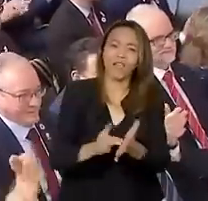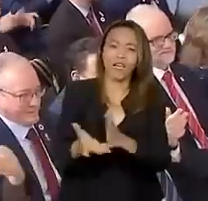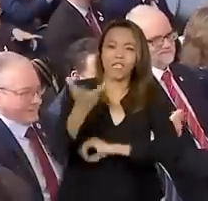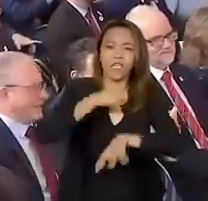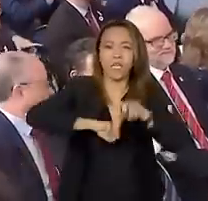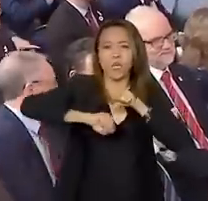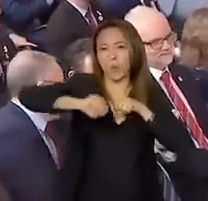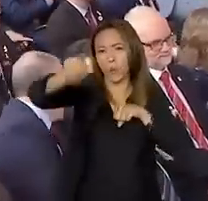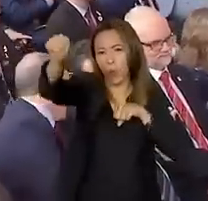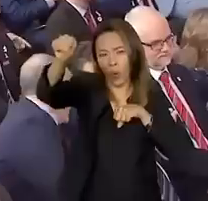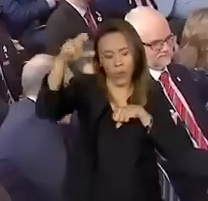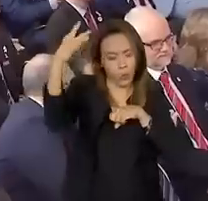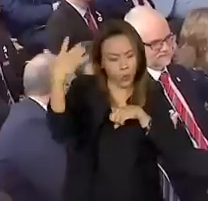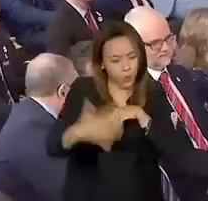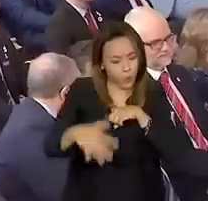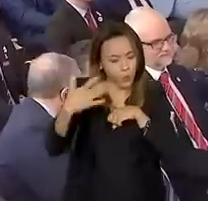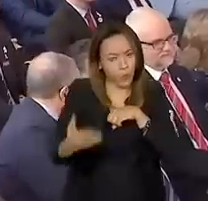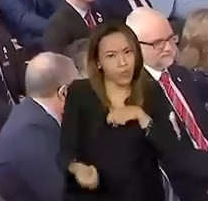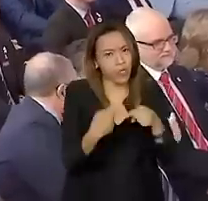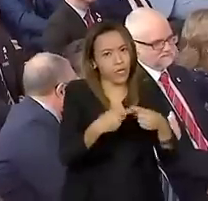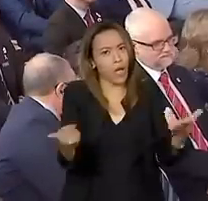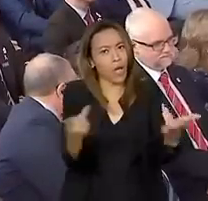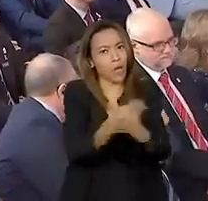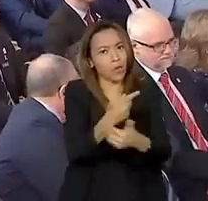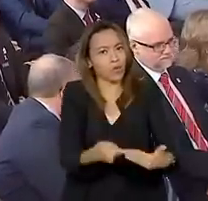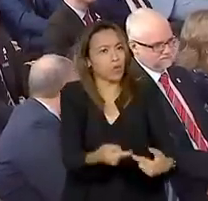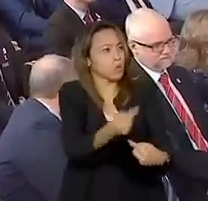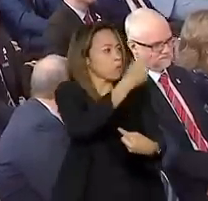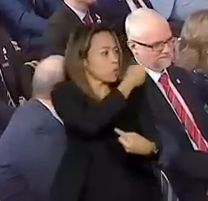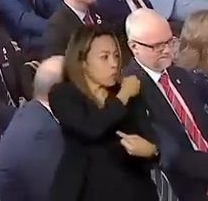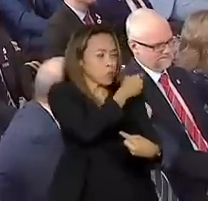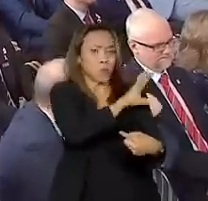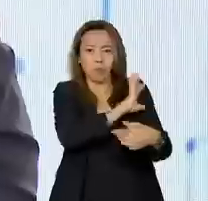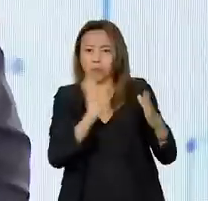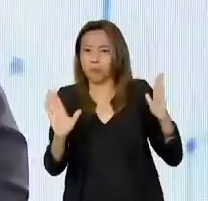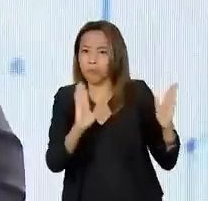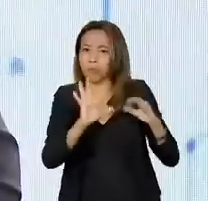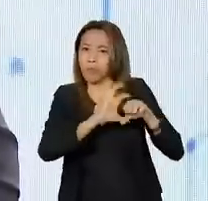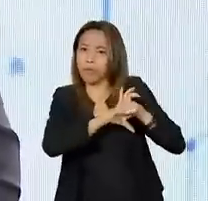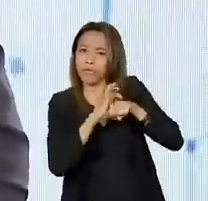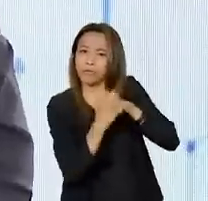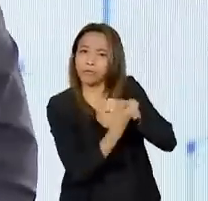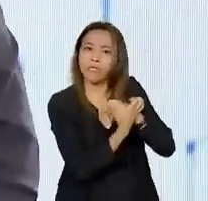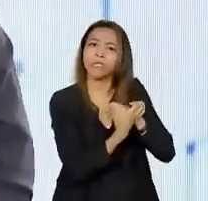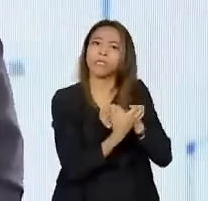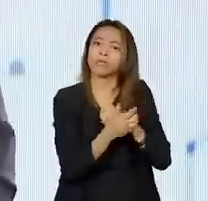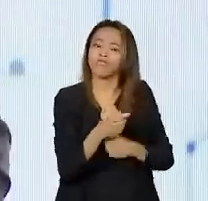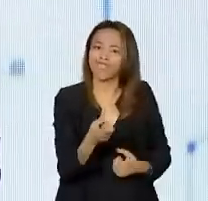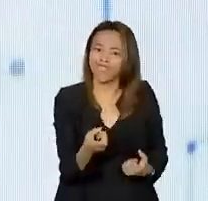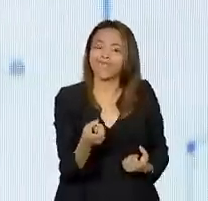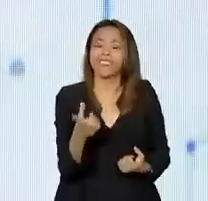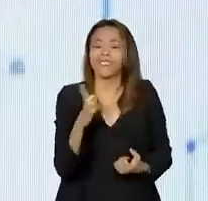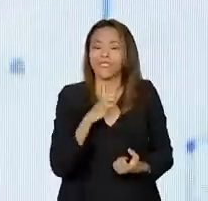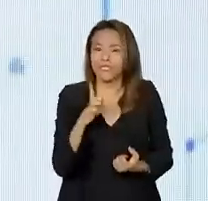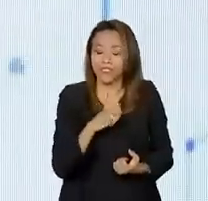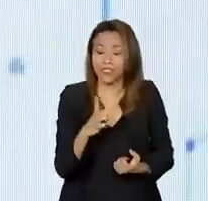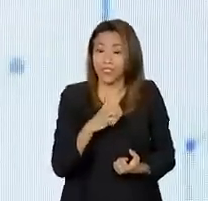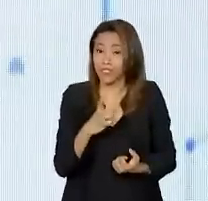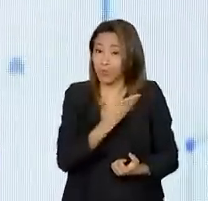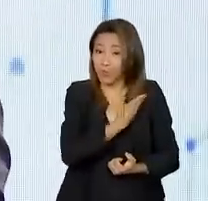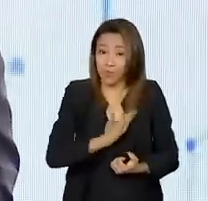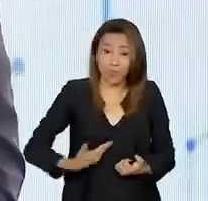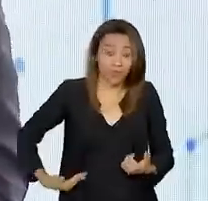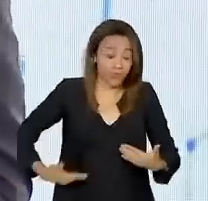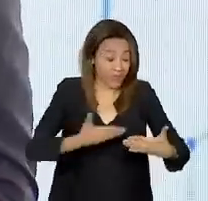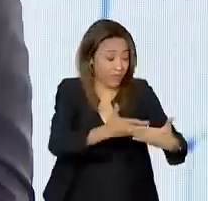desse último período e que seguraram o Brasil no momento da pandemia, no momento que a gente tinha um desgoverno